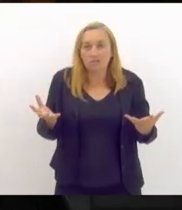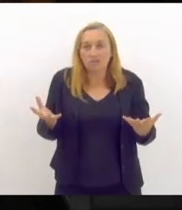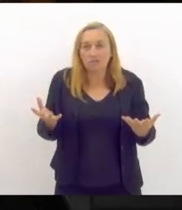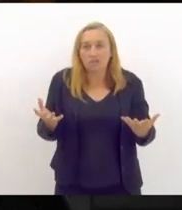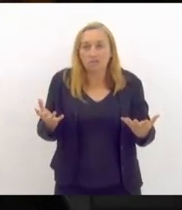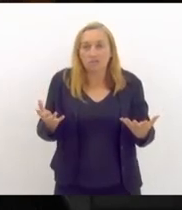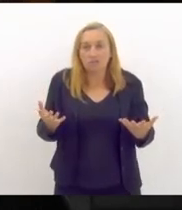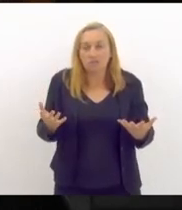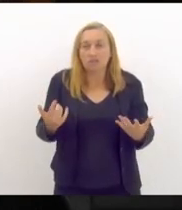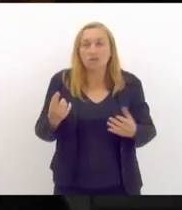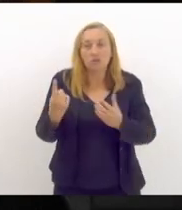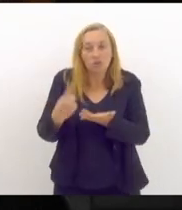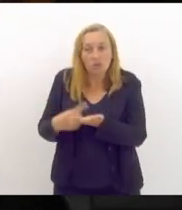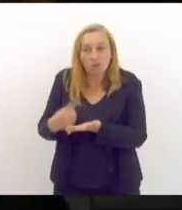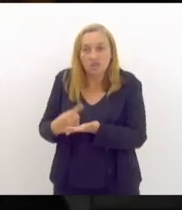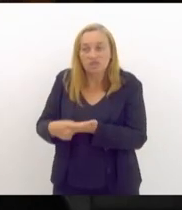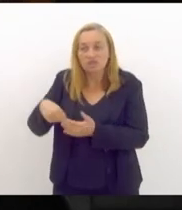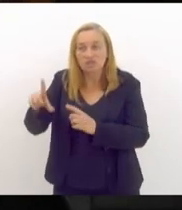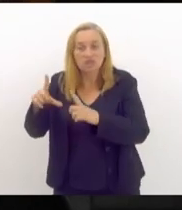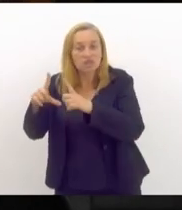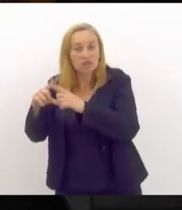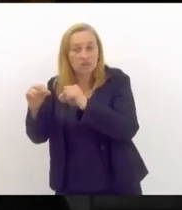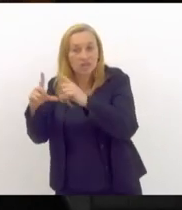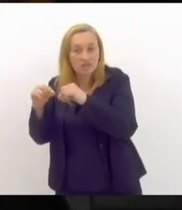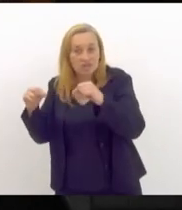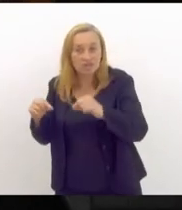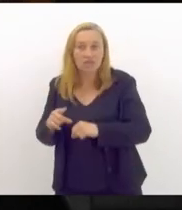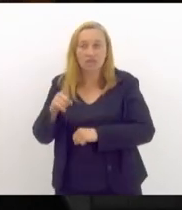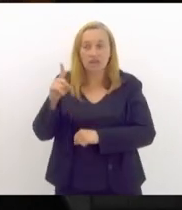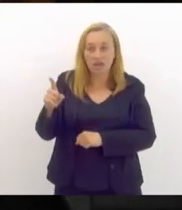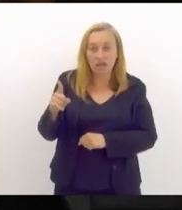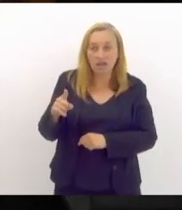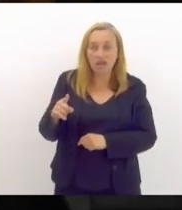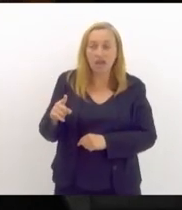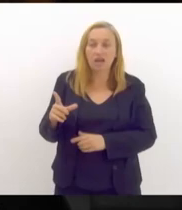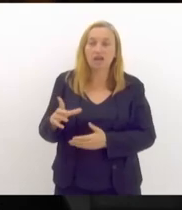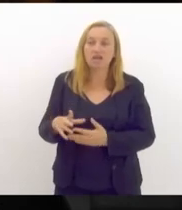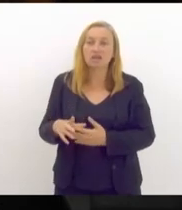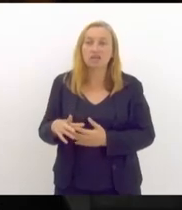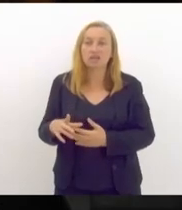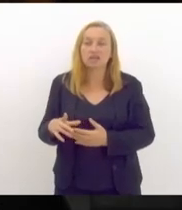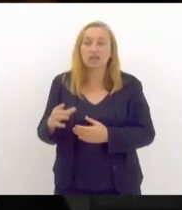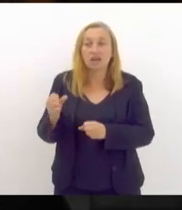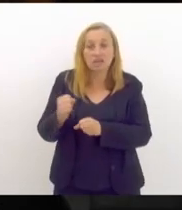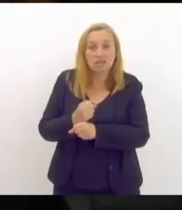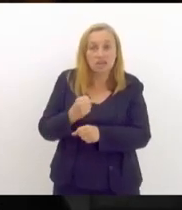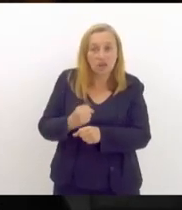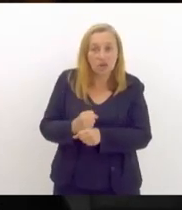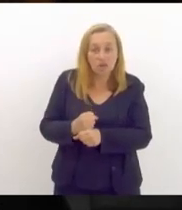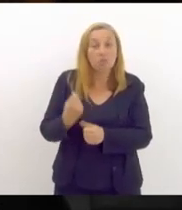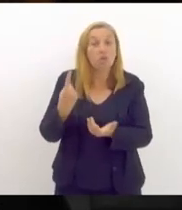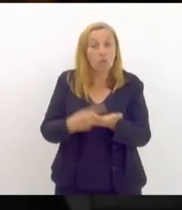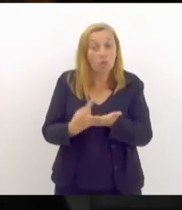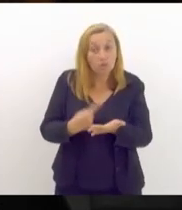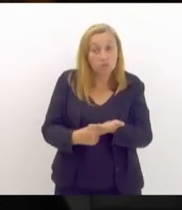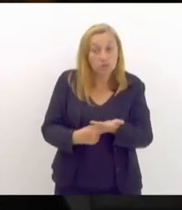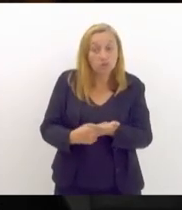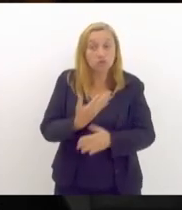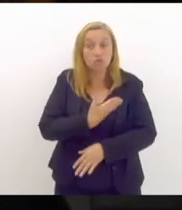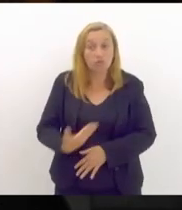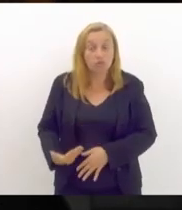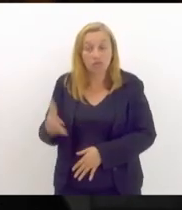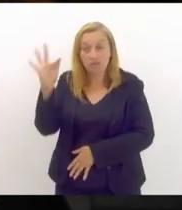combinamos de a Brasília na ntt no denite e tendo essa obra como compromisso do governo federal